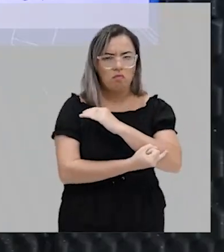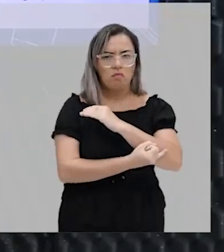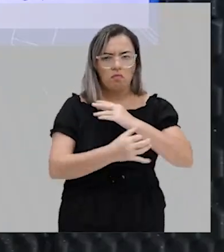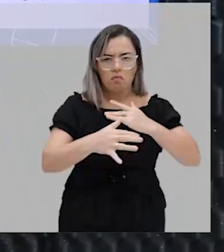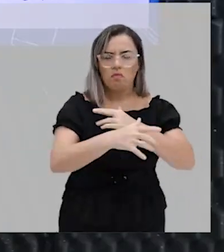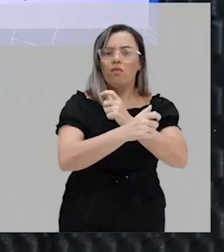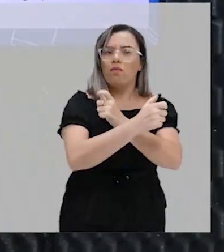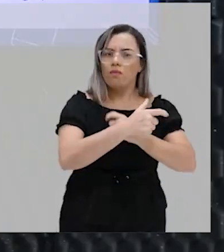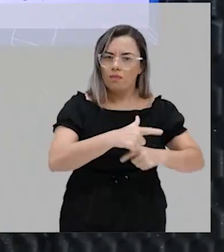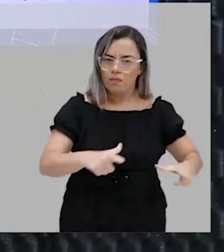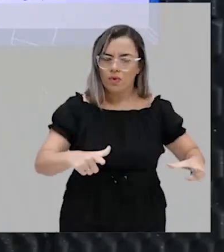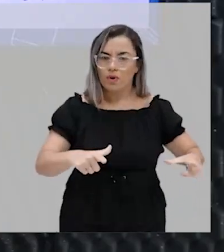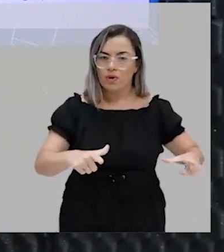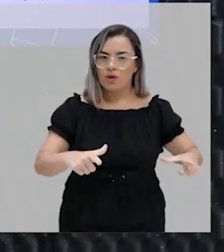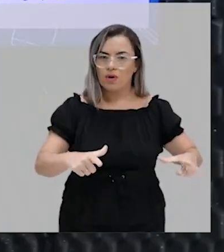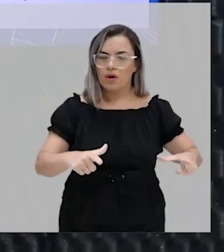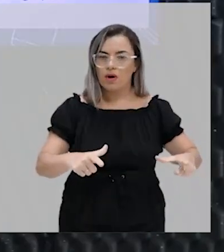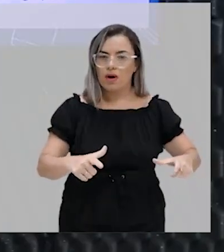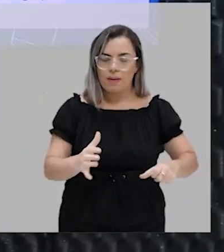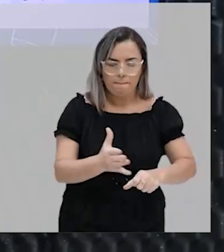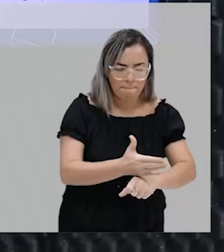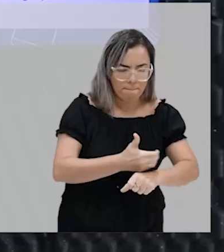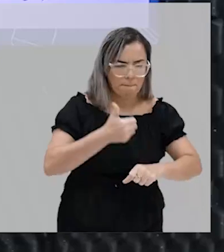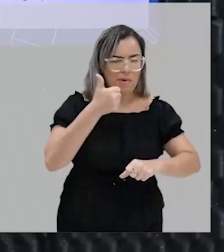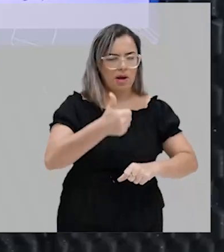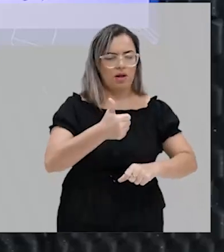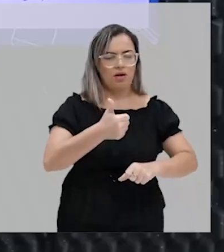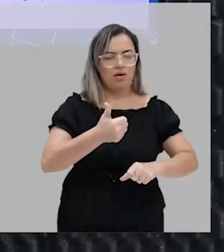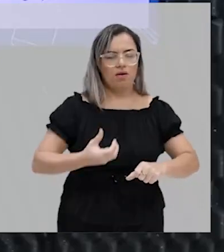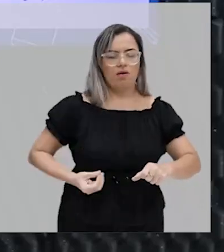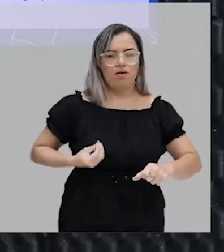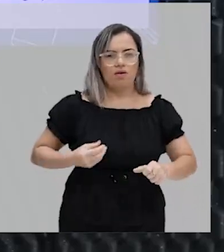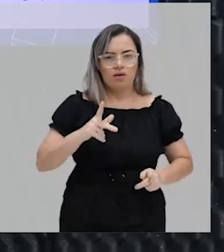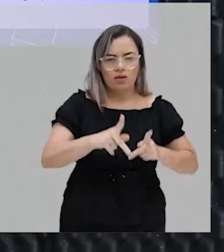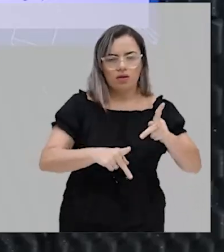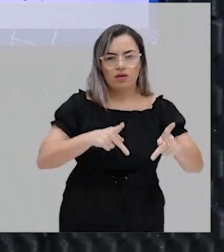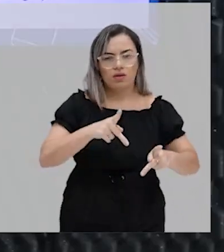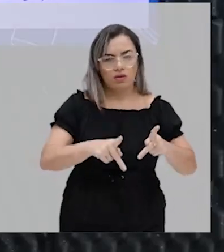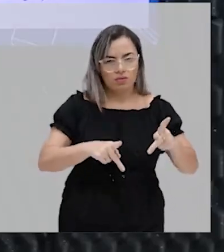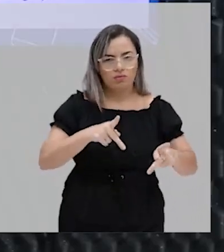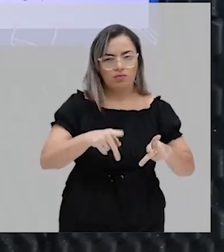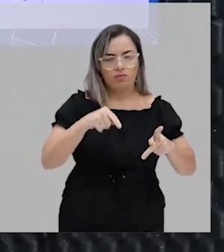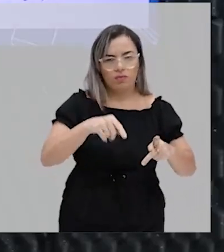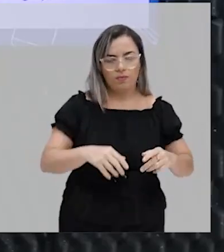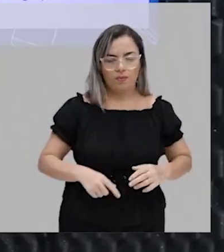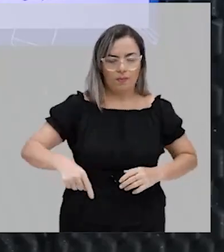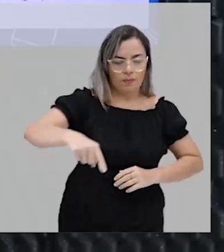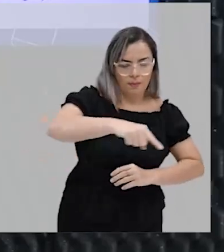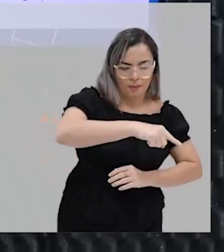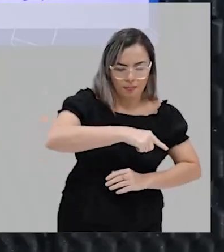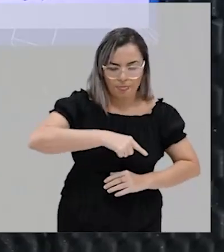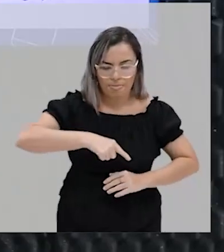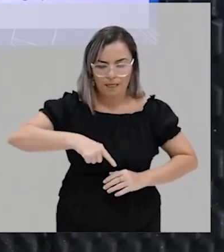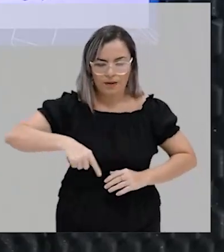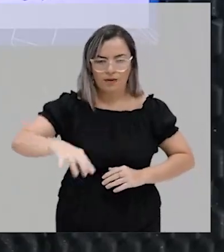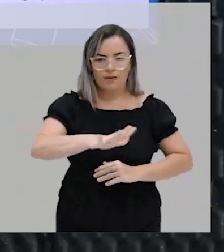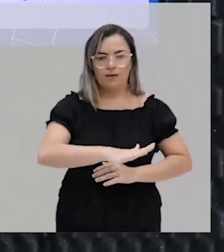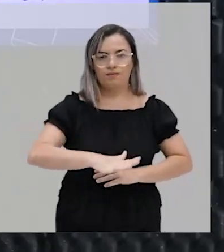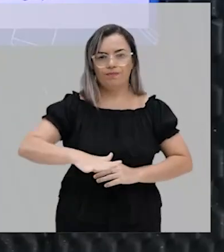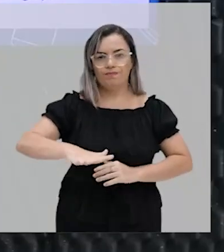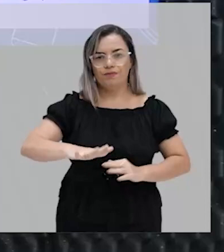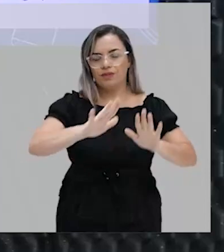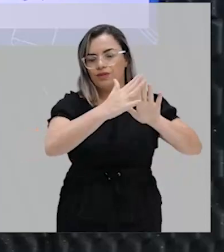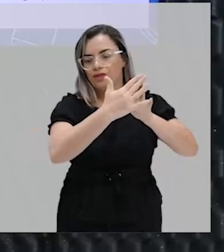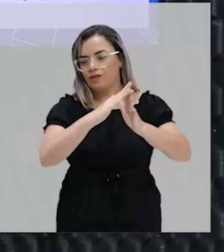vai apresentar uma melhor qualidade de vida para essas populações. Então, o que vai acontecer? Muitas vezes, ao entorno dessas áreas, surgem áreas